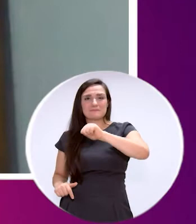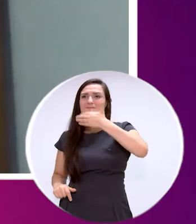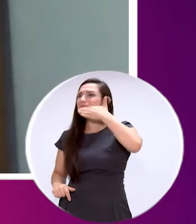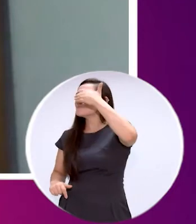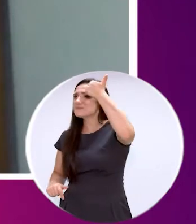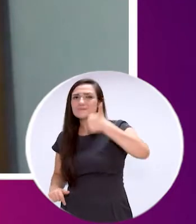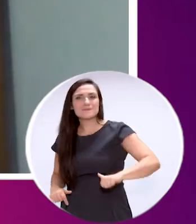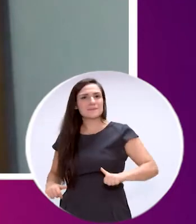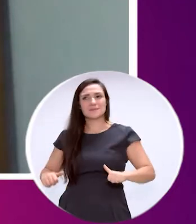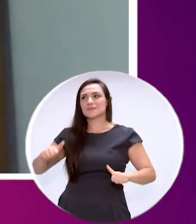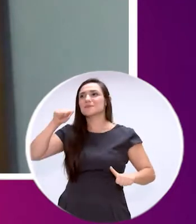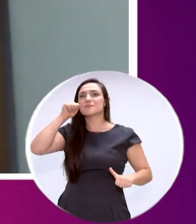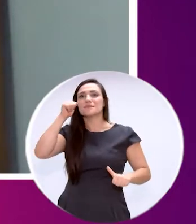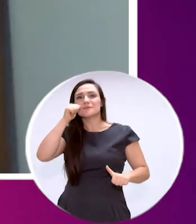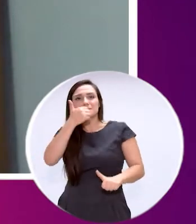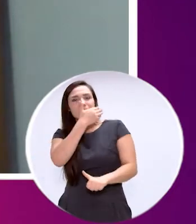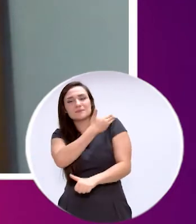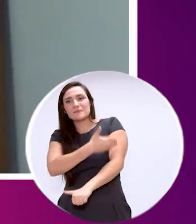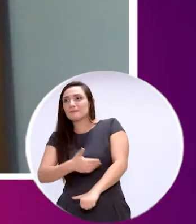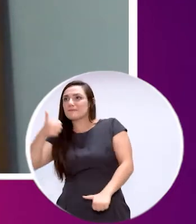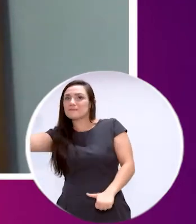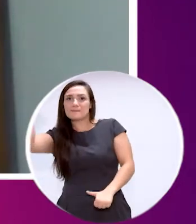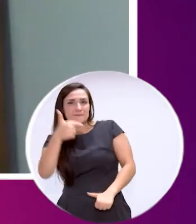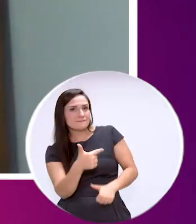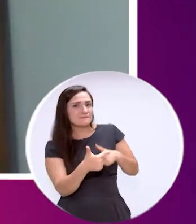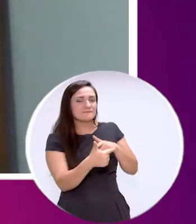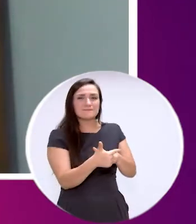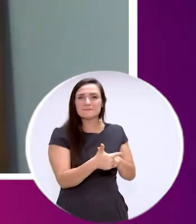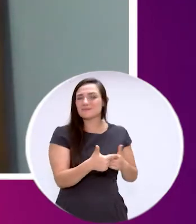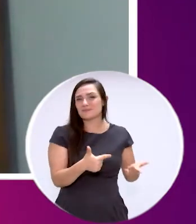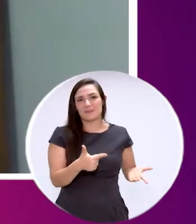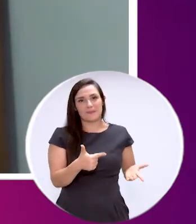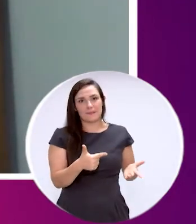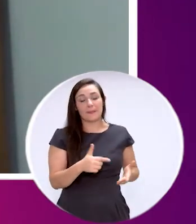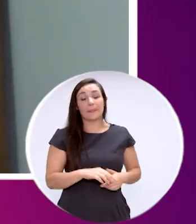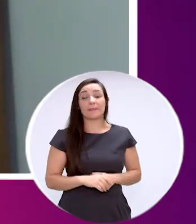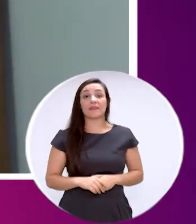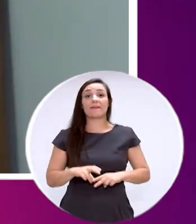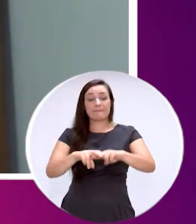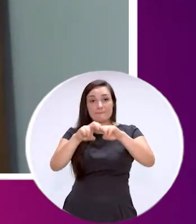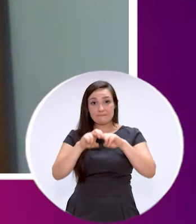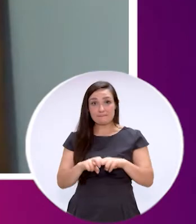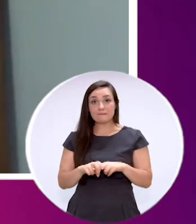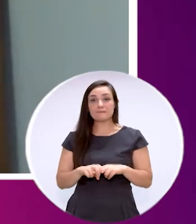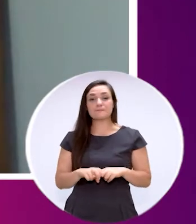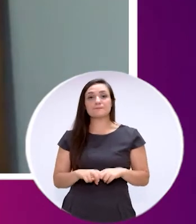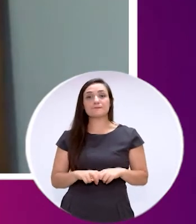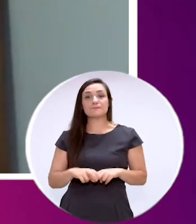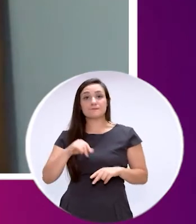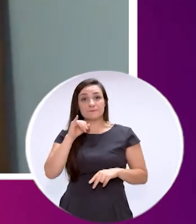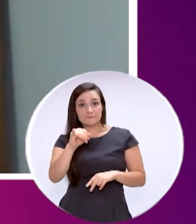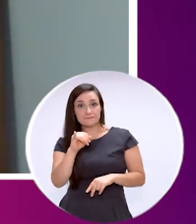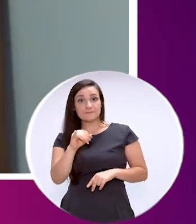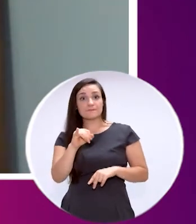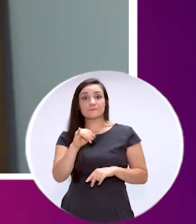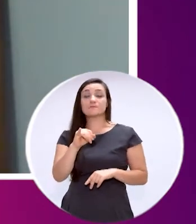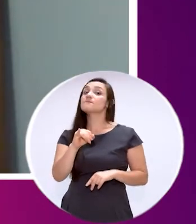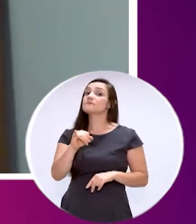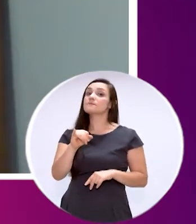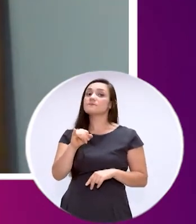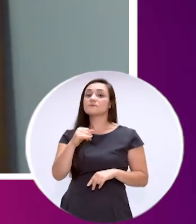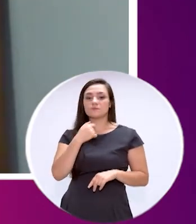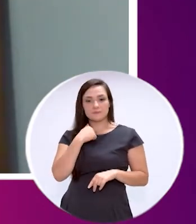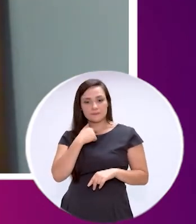maiores ainda, né? Então, se a gente coloca esses desafios e entende que através da política a gente pode diminuir esses